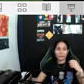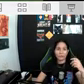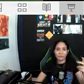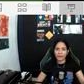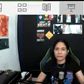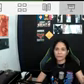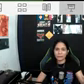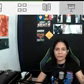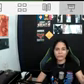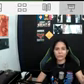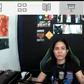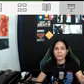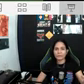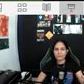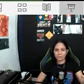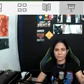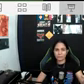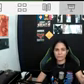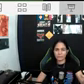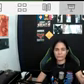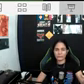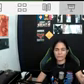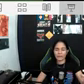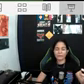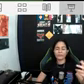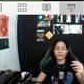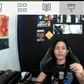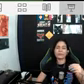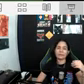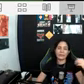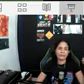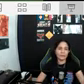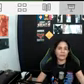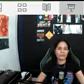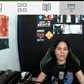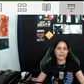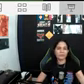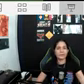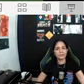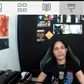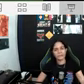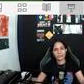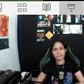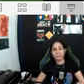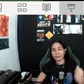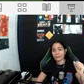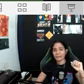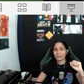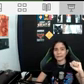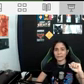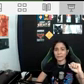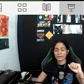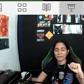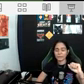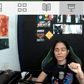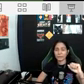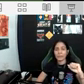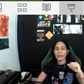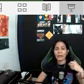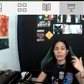falou agora, tinha vários fatores de confusão, certo? Que, se não identificados, a gente poderia estar